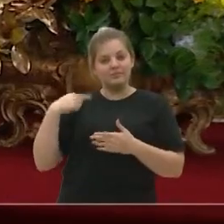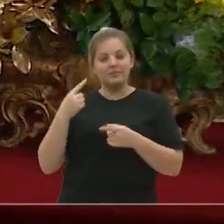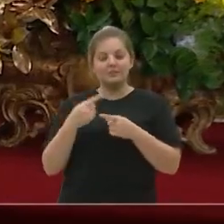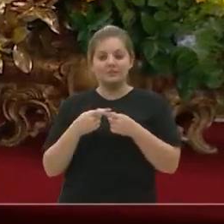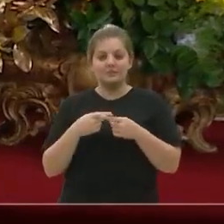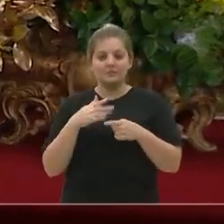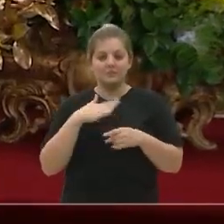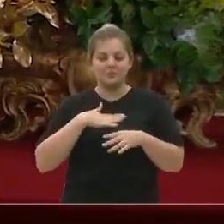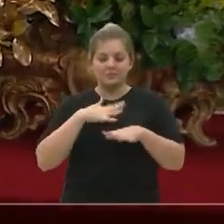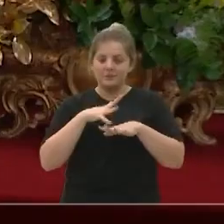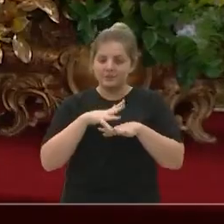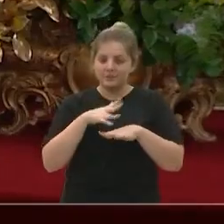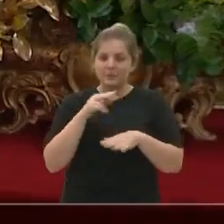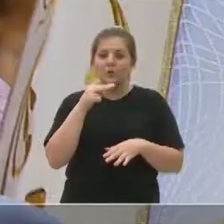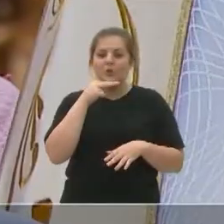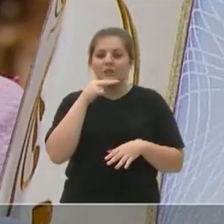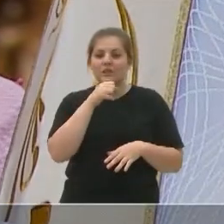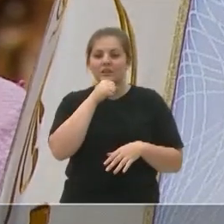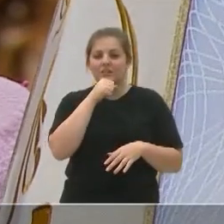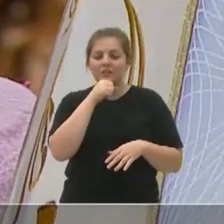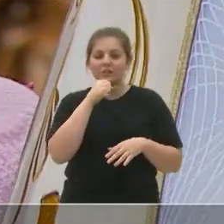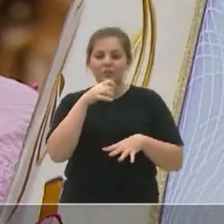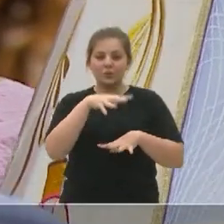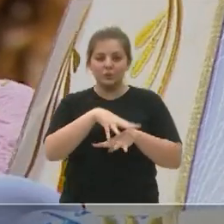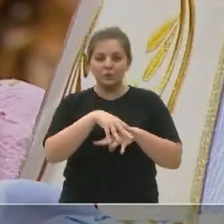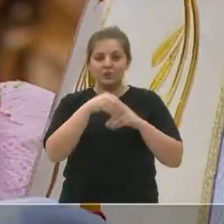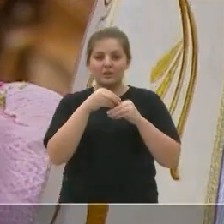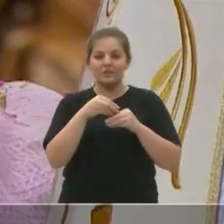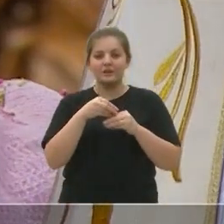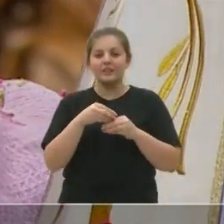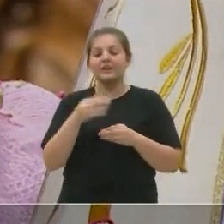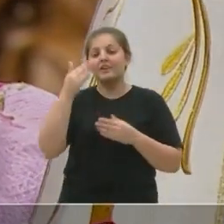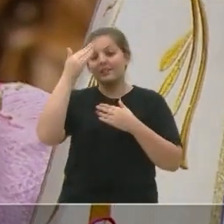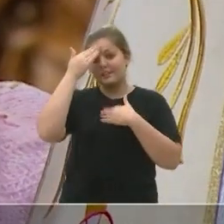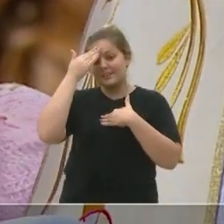neto. Então diga, graça recebida. Graça recebida.